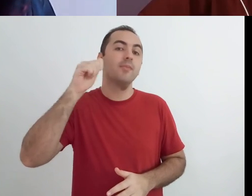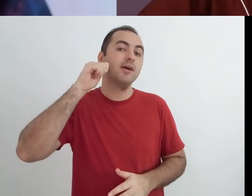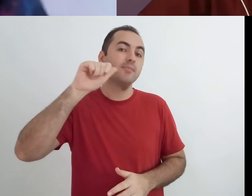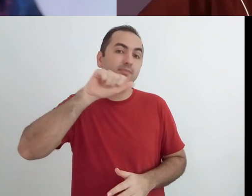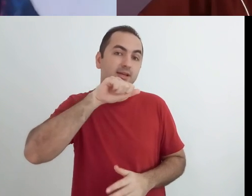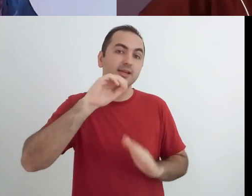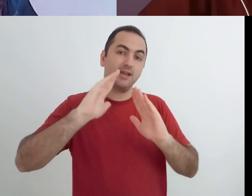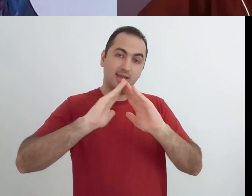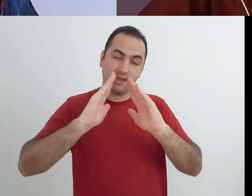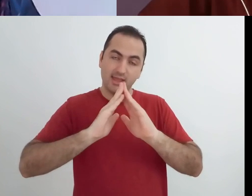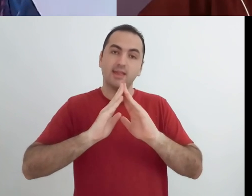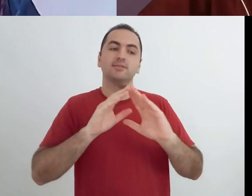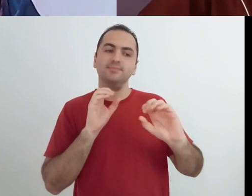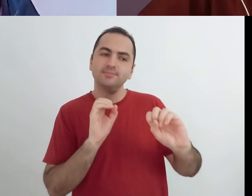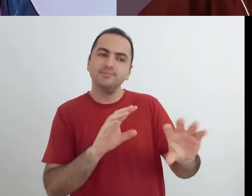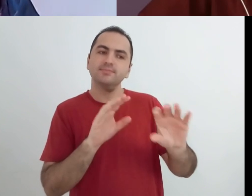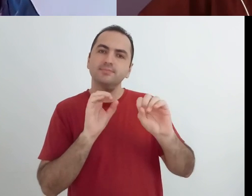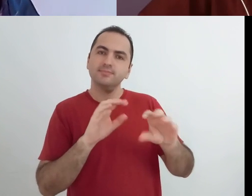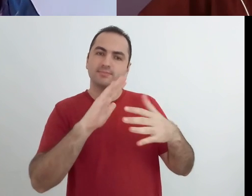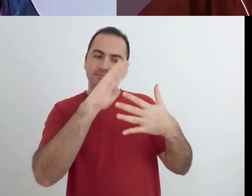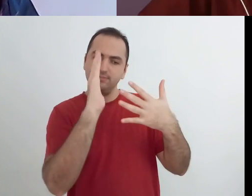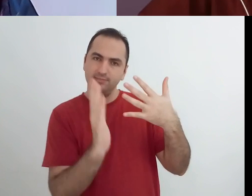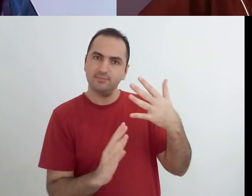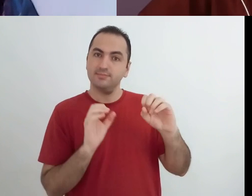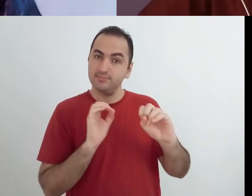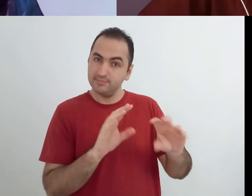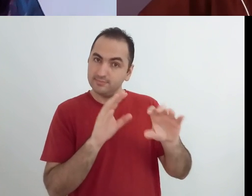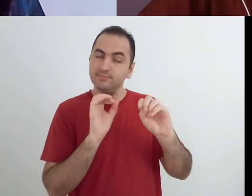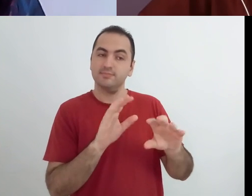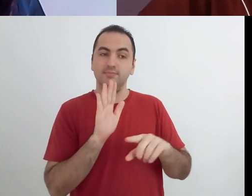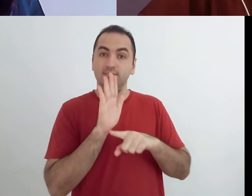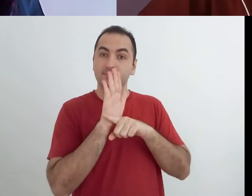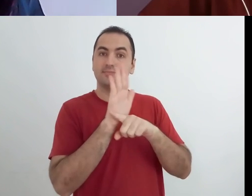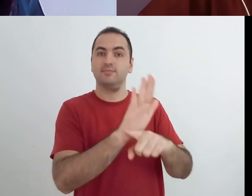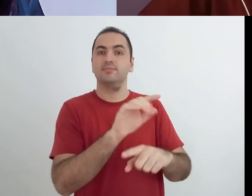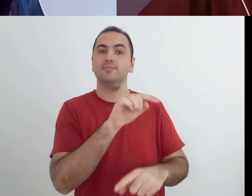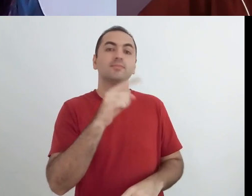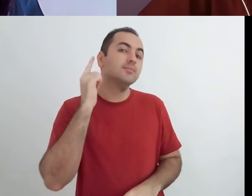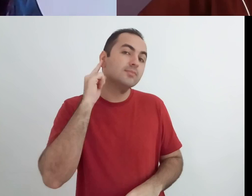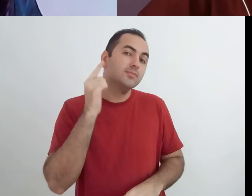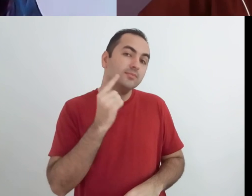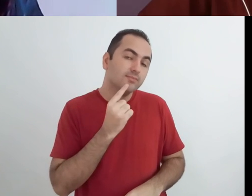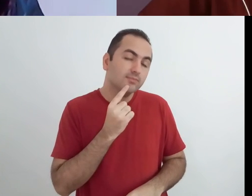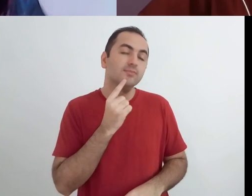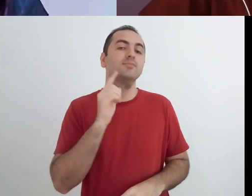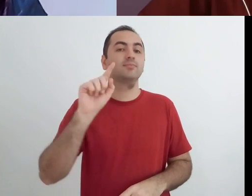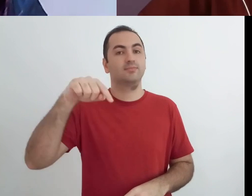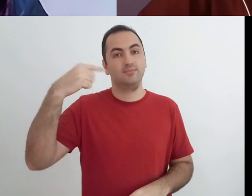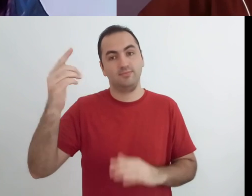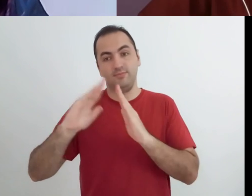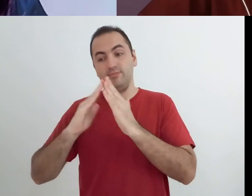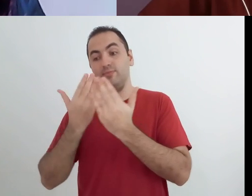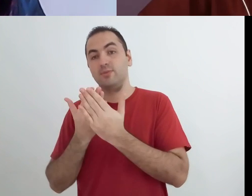a escola, aí entra outra questão. Será que a escola vai ter o suporte? Será que a escola vai ter